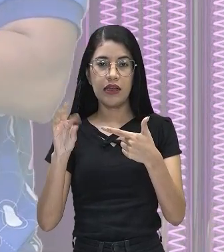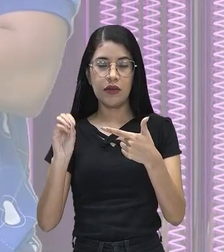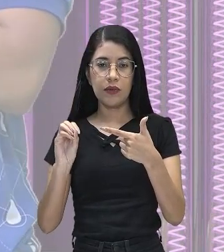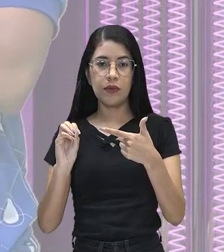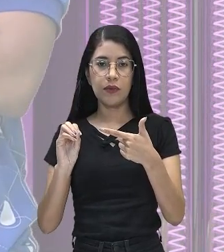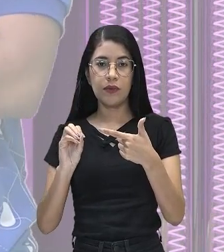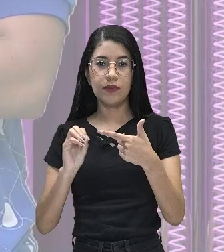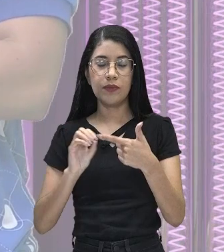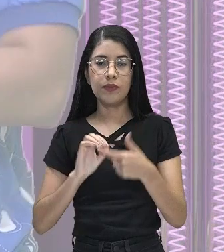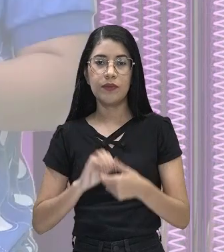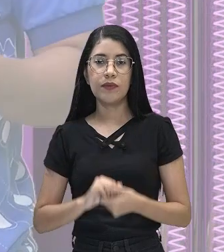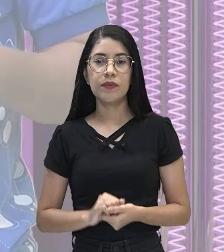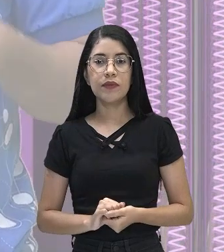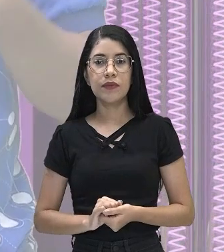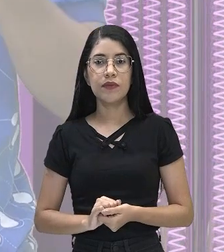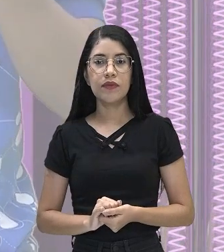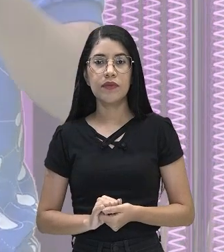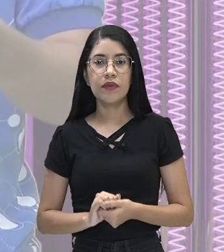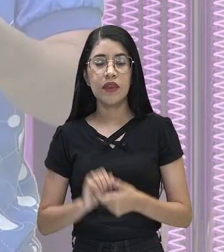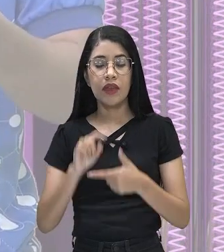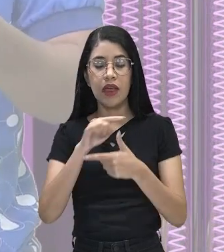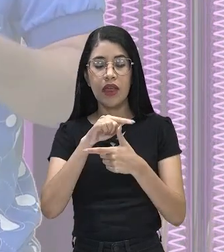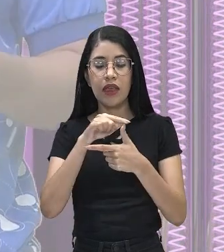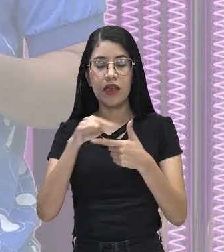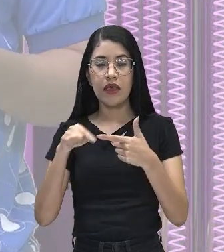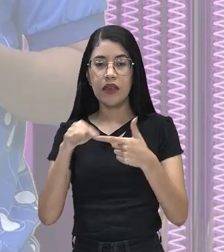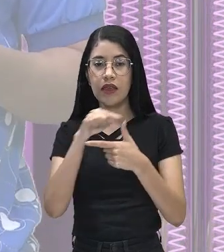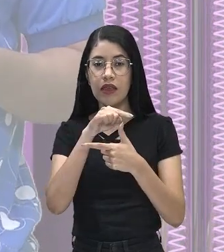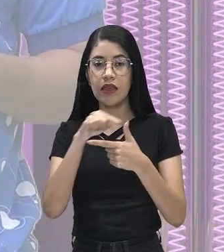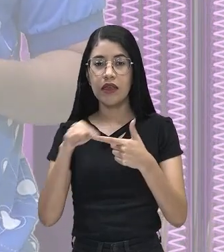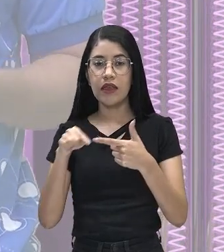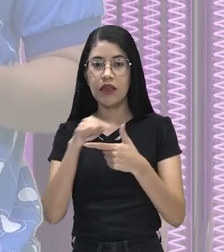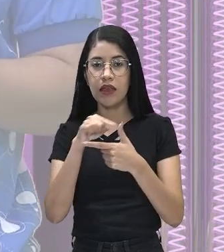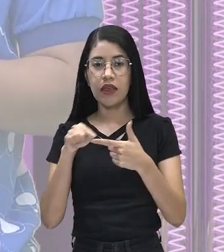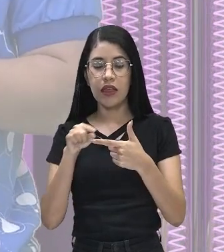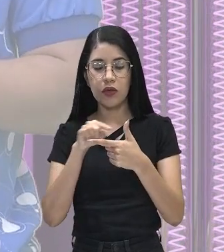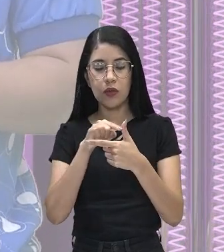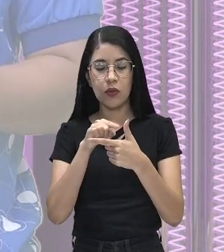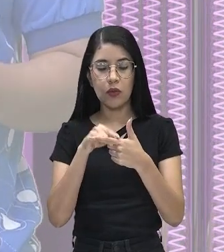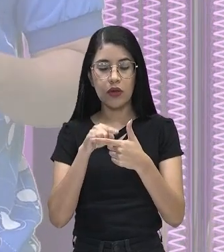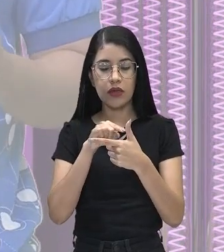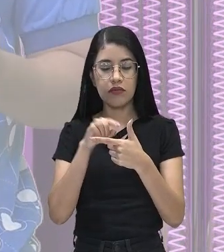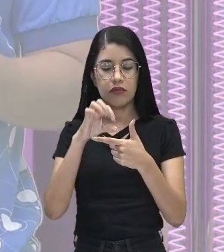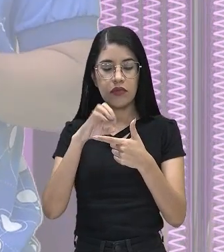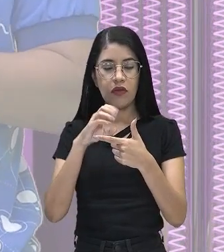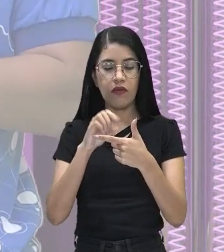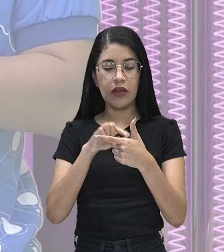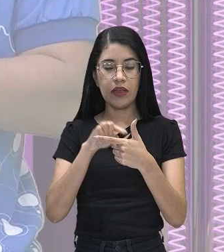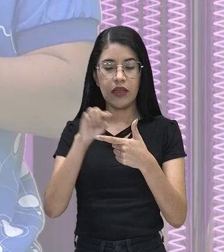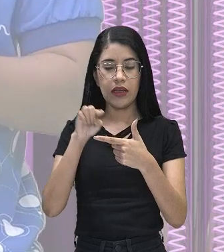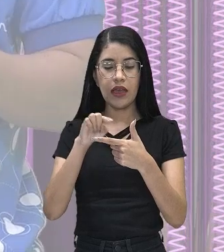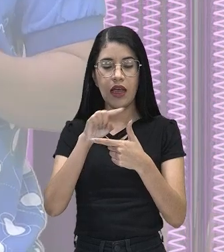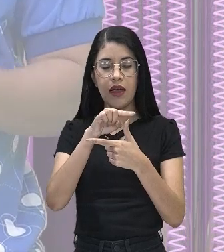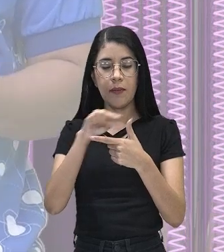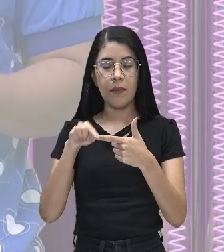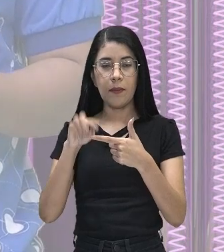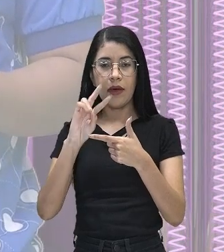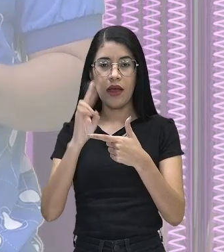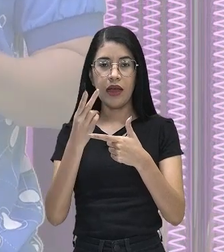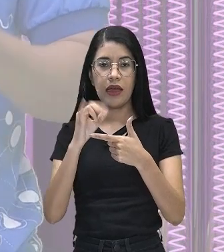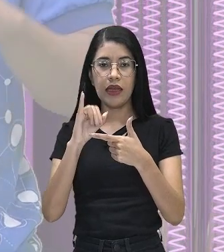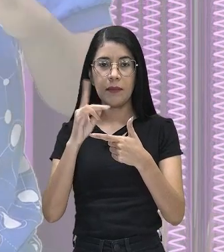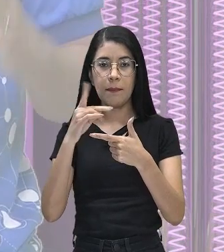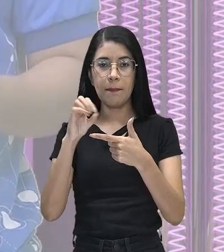serão chamados de catetos. E o maior lado, que fica do lado oposto ao triângulo, é chamado de